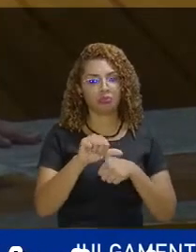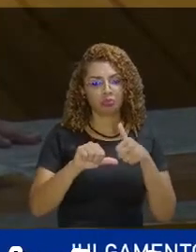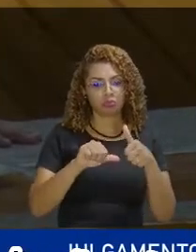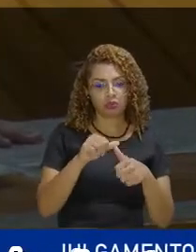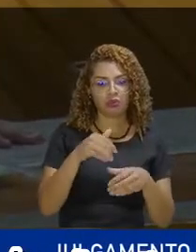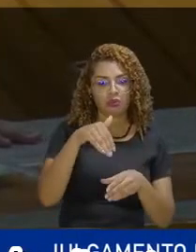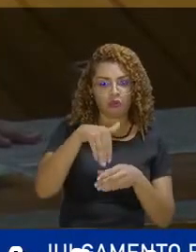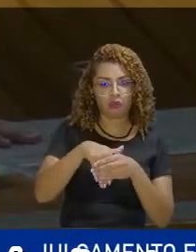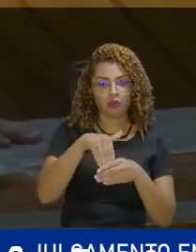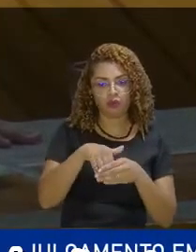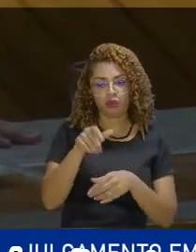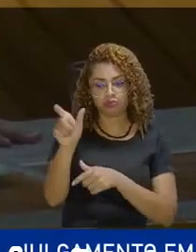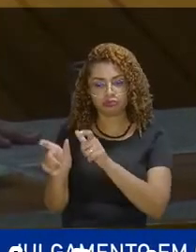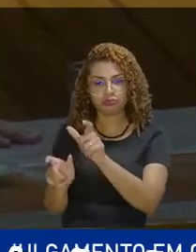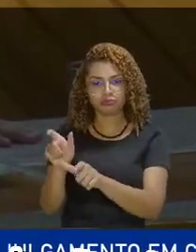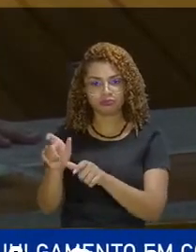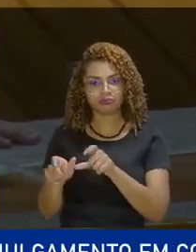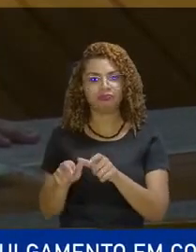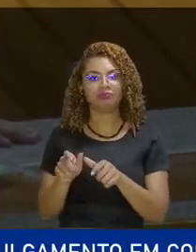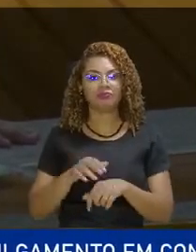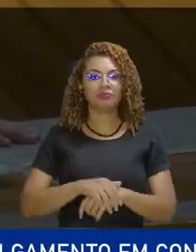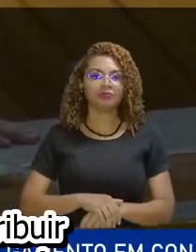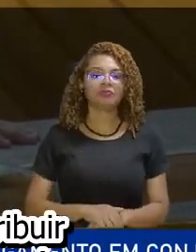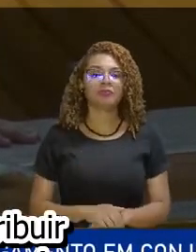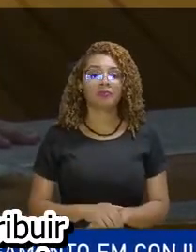algo que é de subsistência, inclusive, que é o alimento.